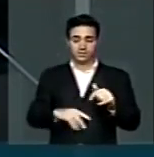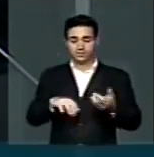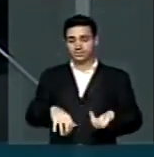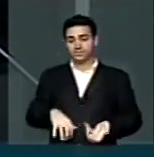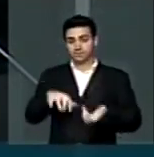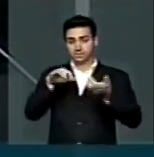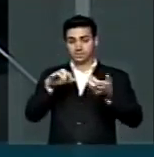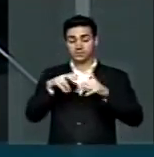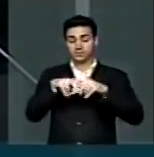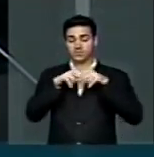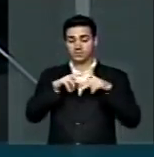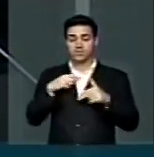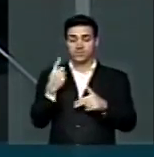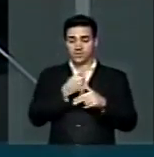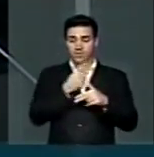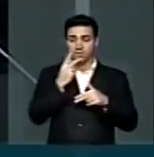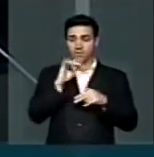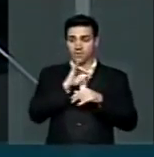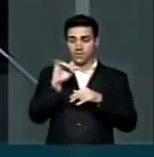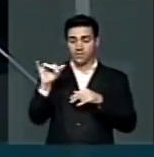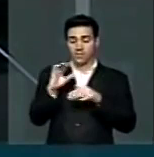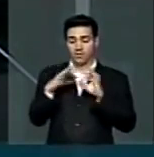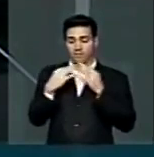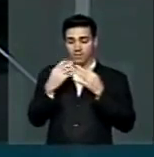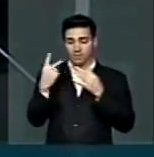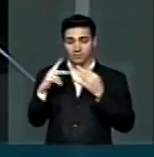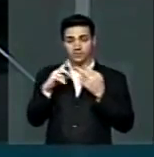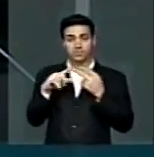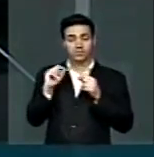isso, nós desejamos aos familiares da dona